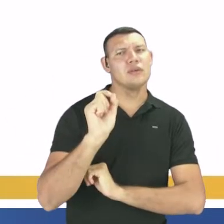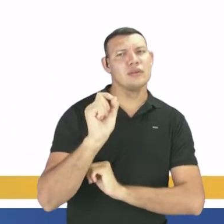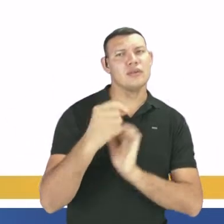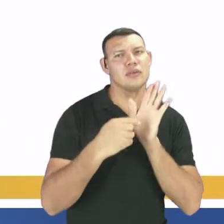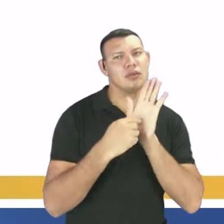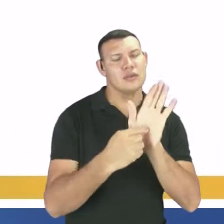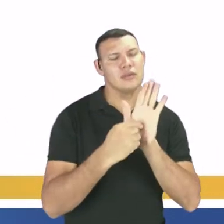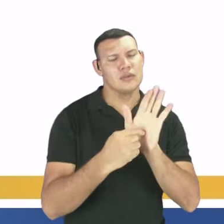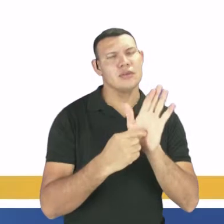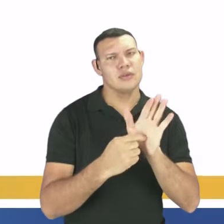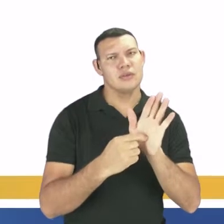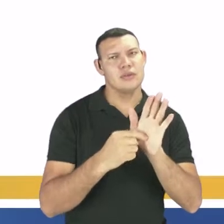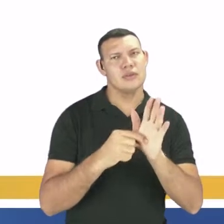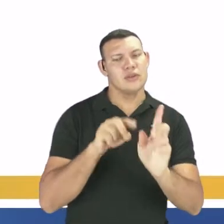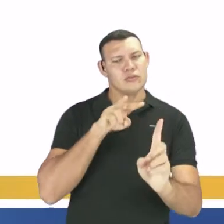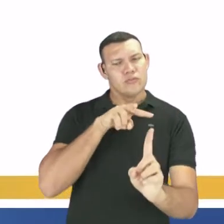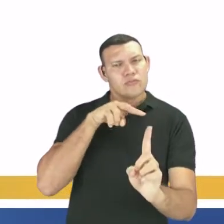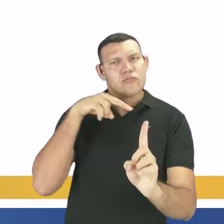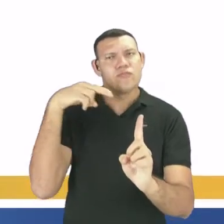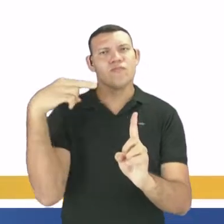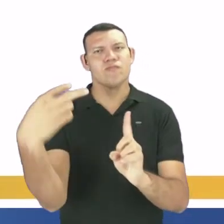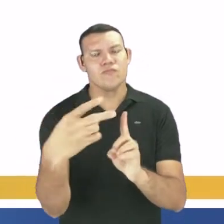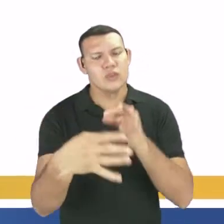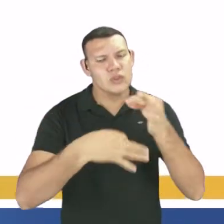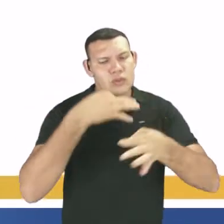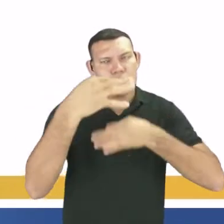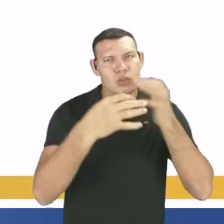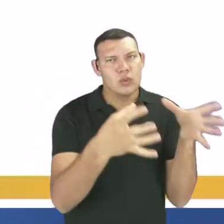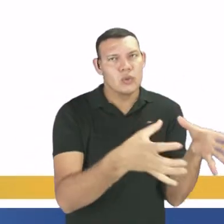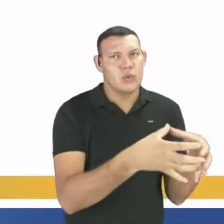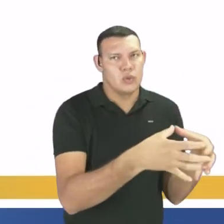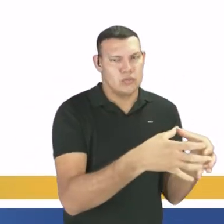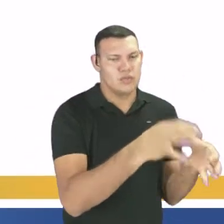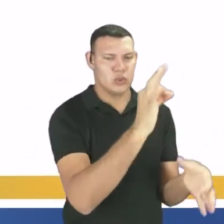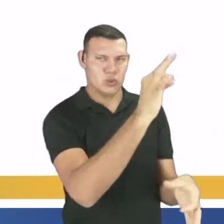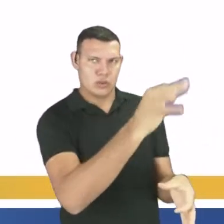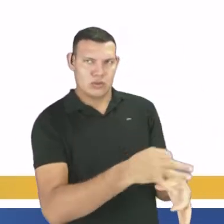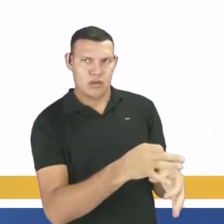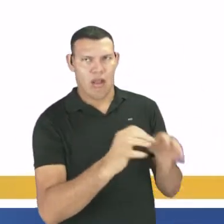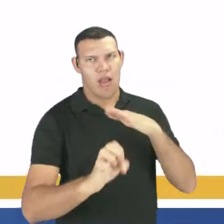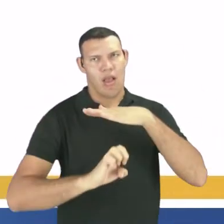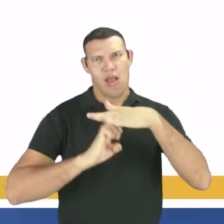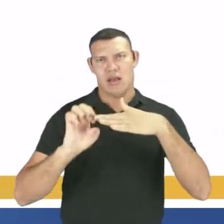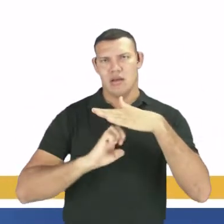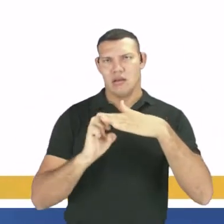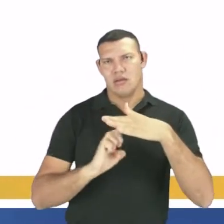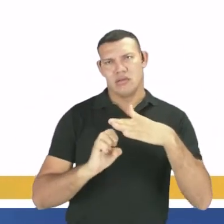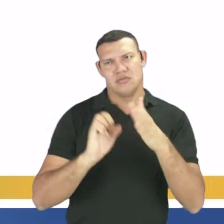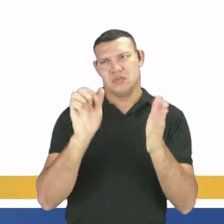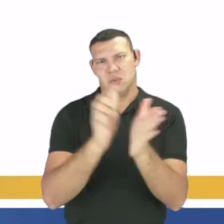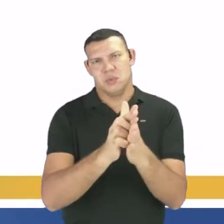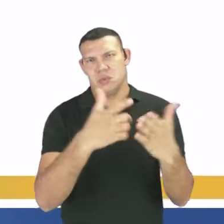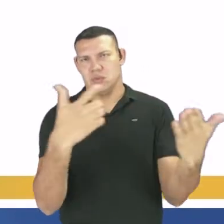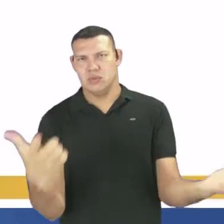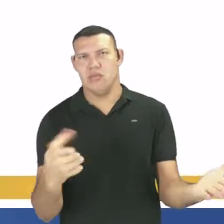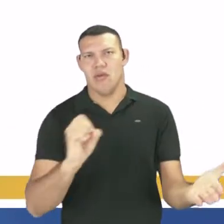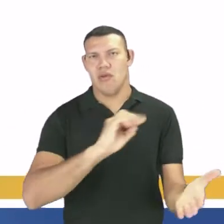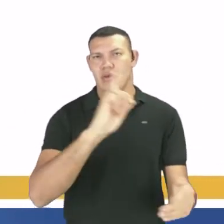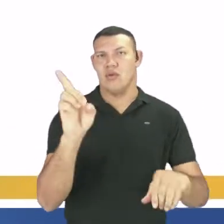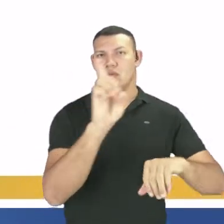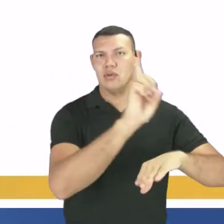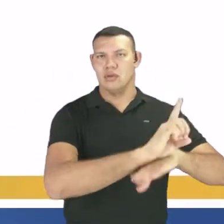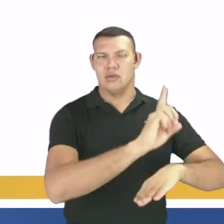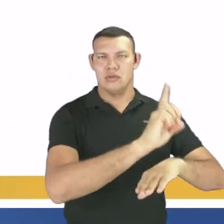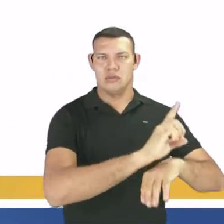o posicionamento crítico de determinado grupo, empresa, jornal ou direção, sobre